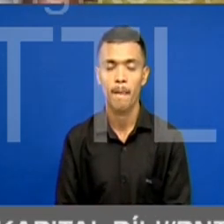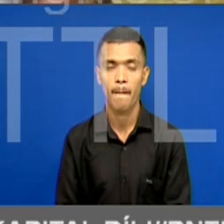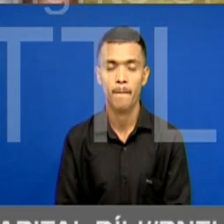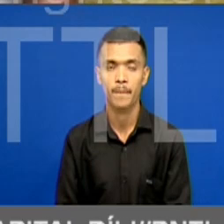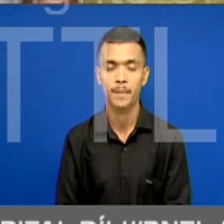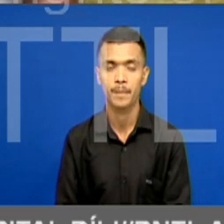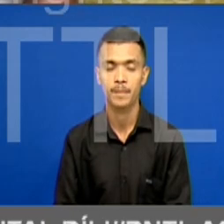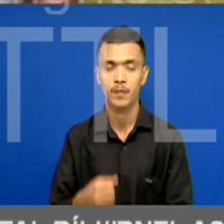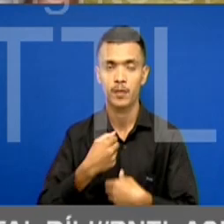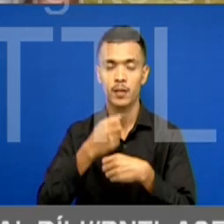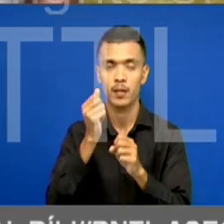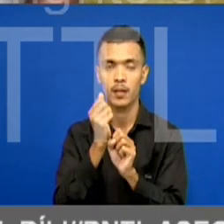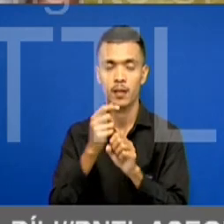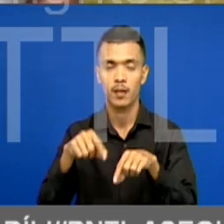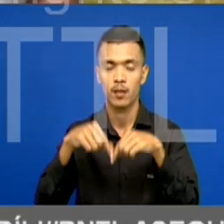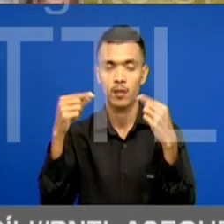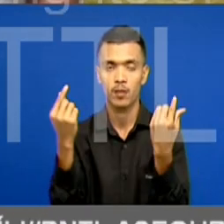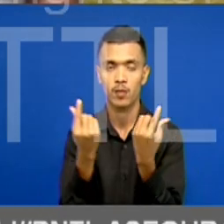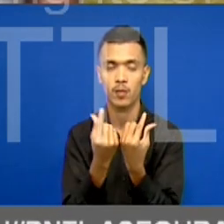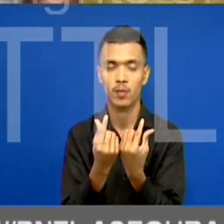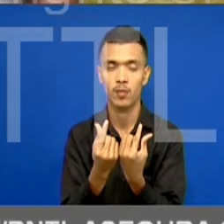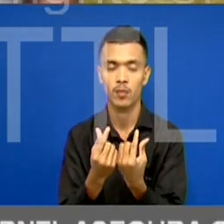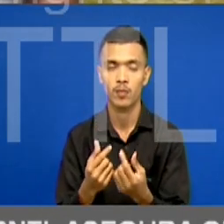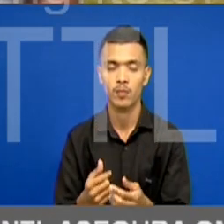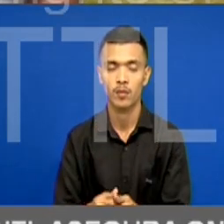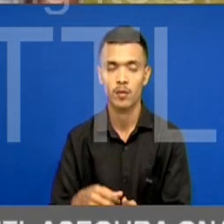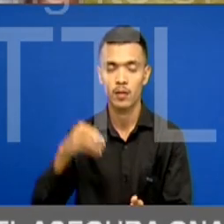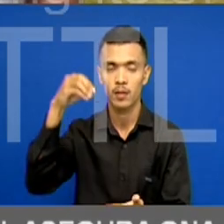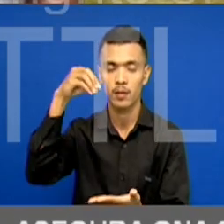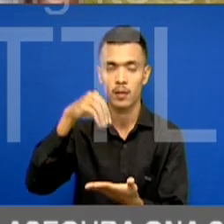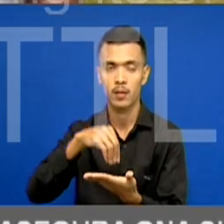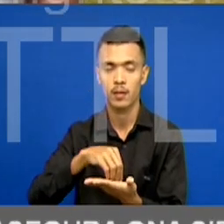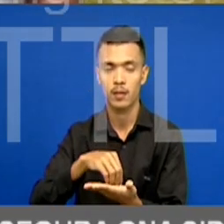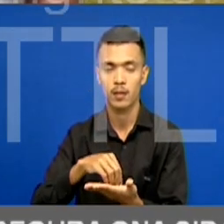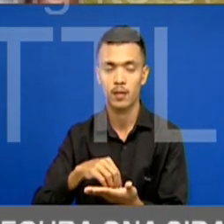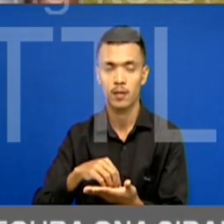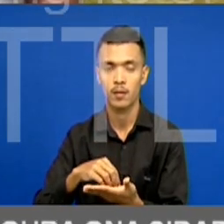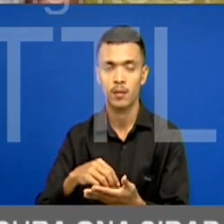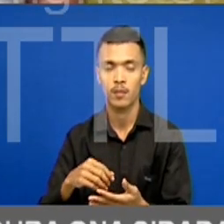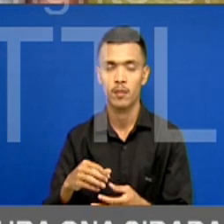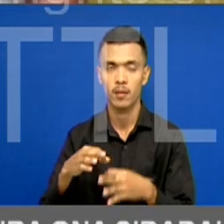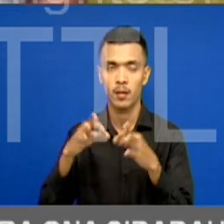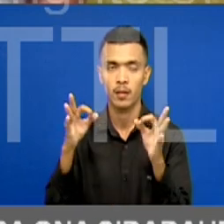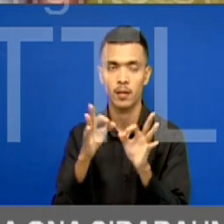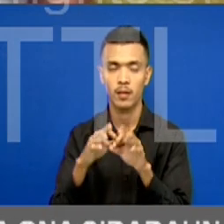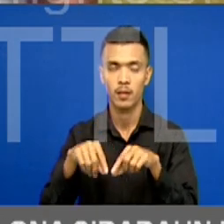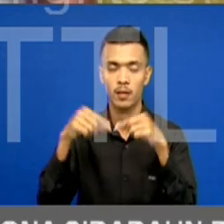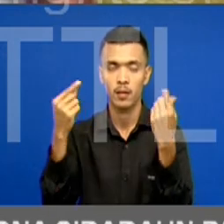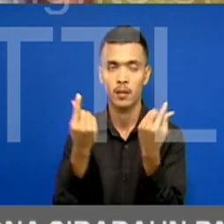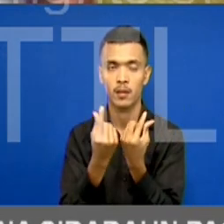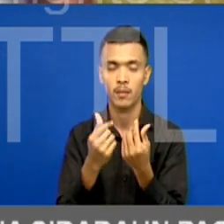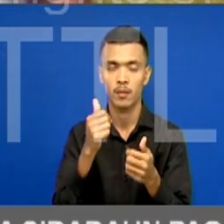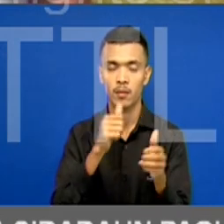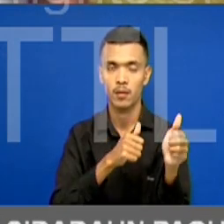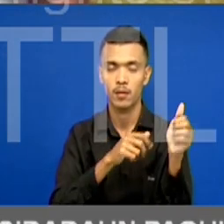hamoris grupo idane anto idane ma mi se tau bahal ba mantensa ba grupo nia depois tu irme am se plano tam para ambel